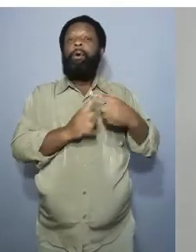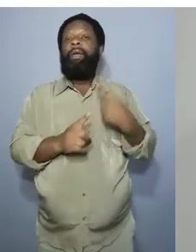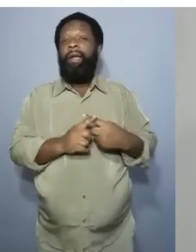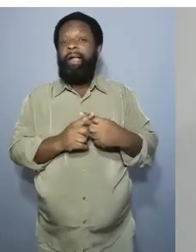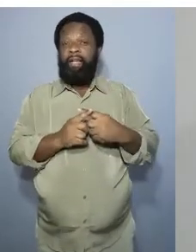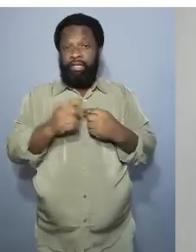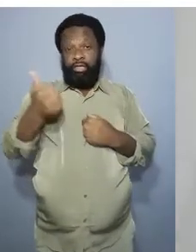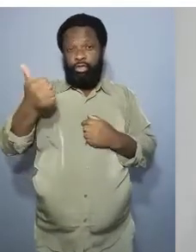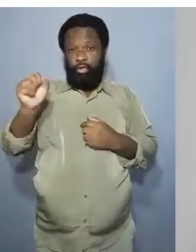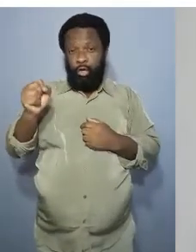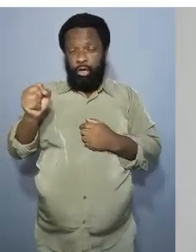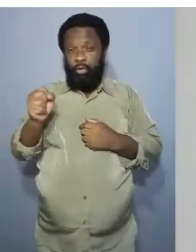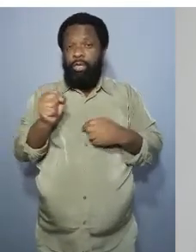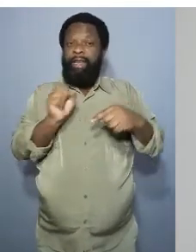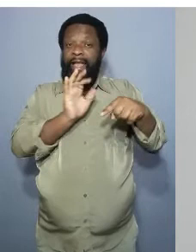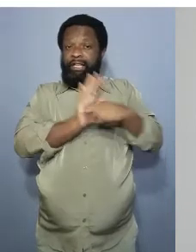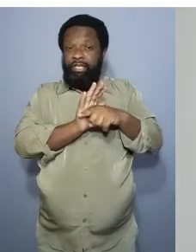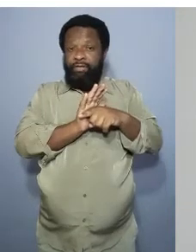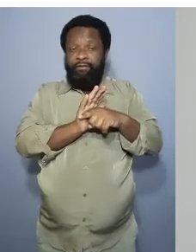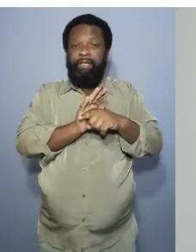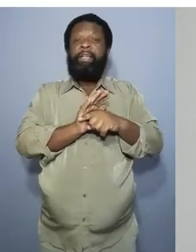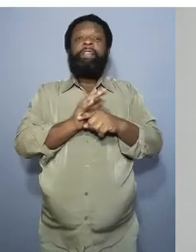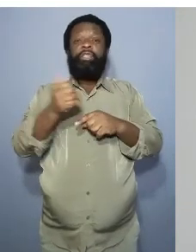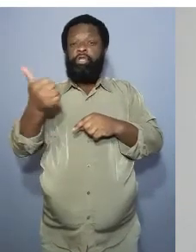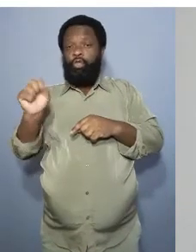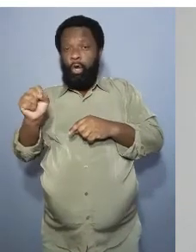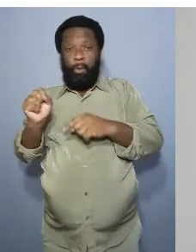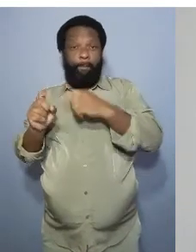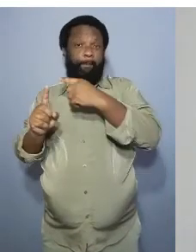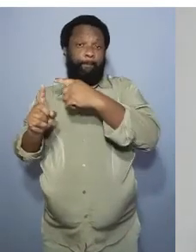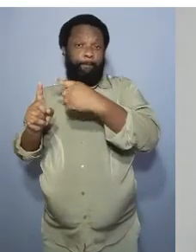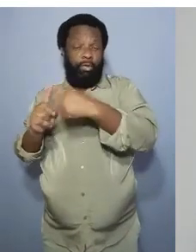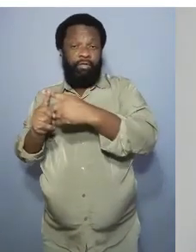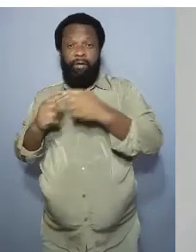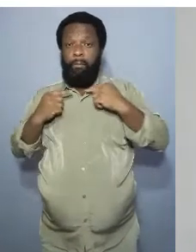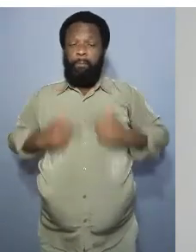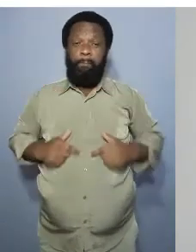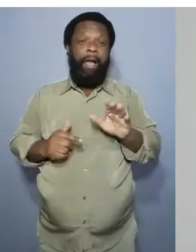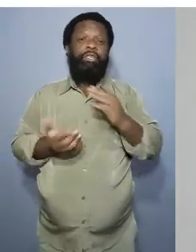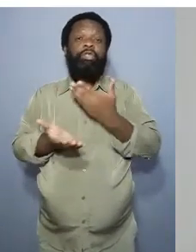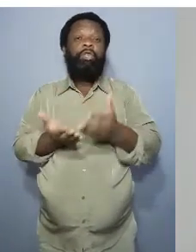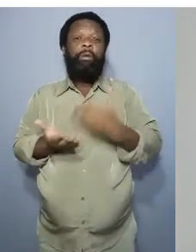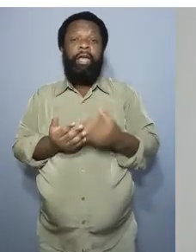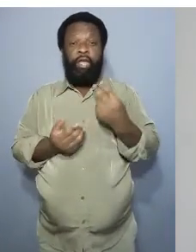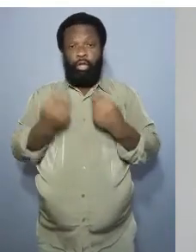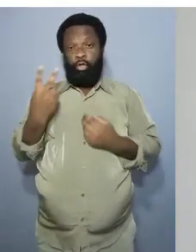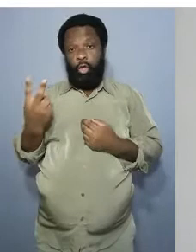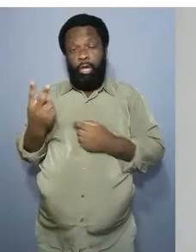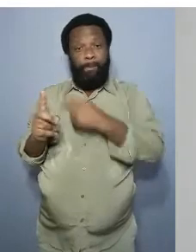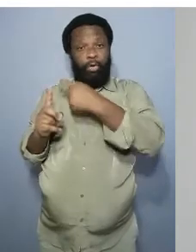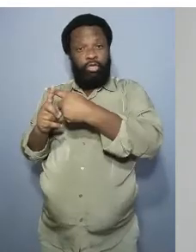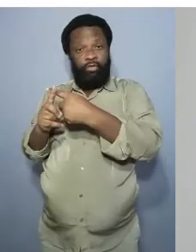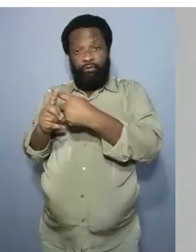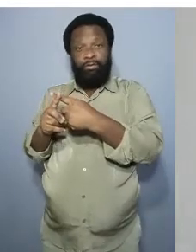2. Por quê? 18 cargas negativas se anulam com 18 positivas, tudo bem? Mas sobram 2